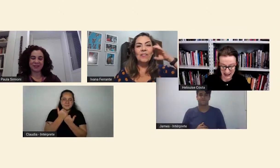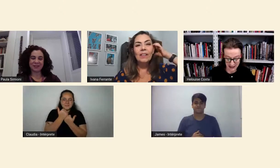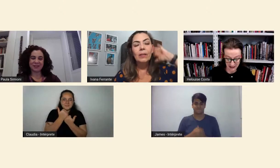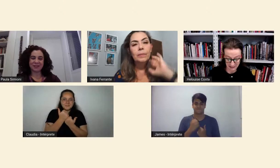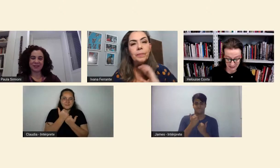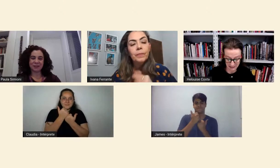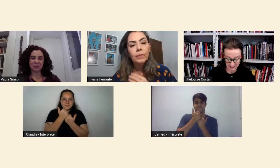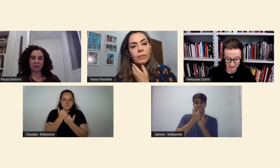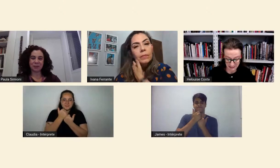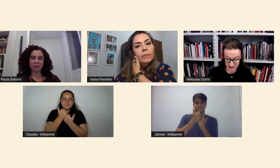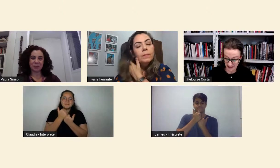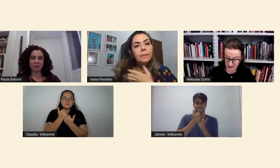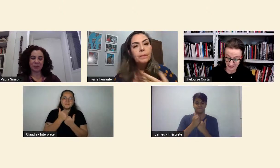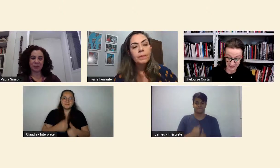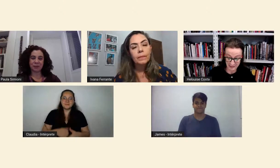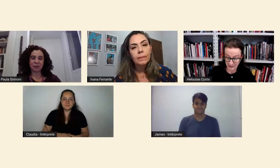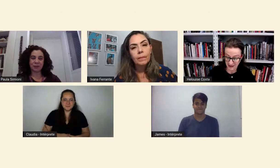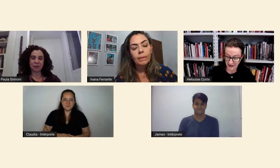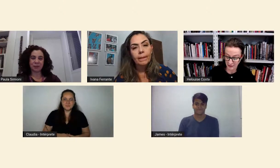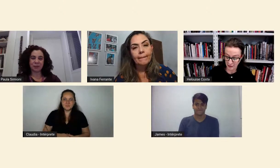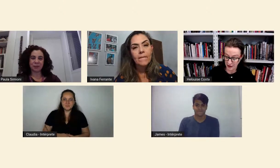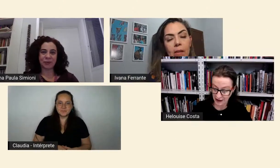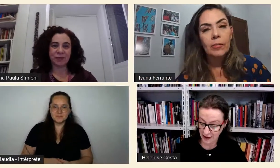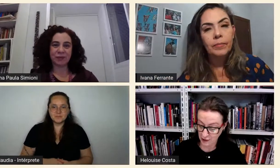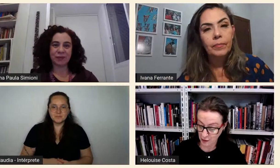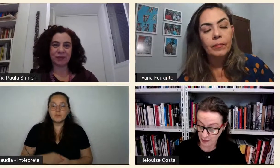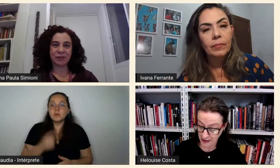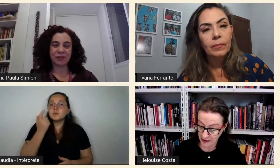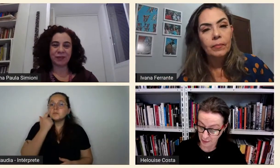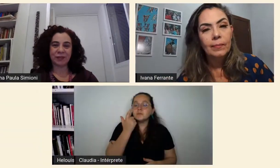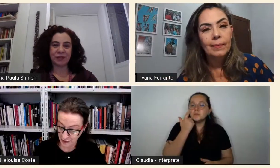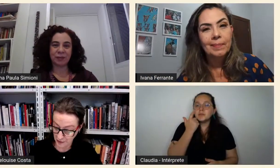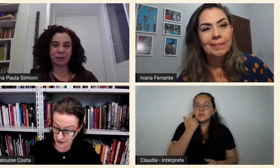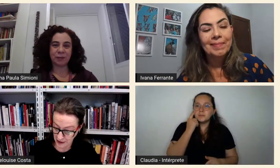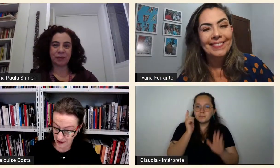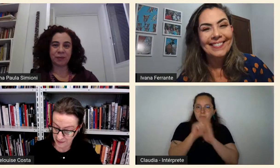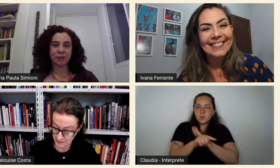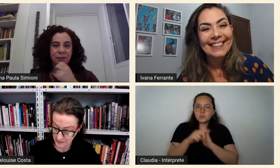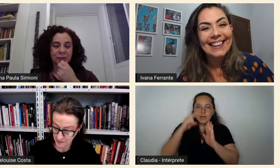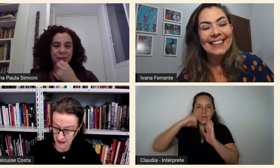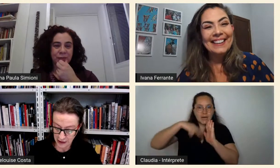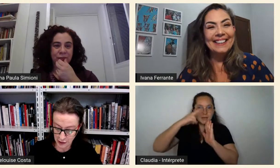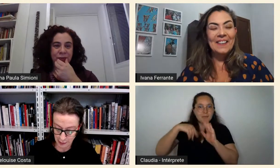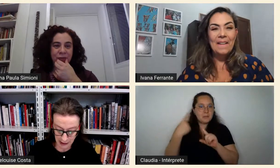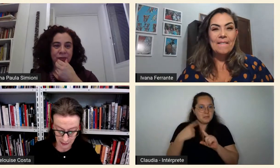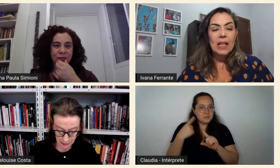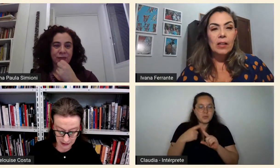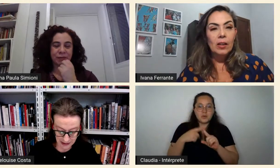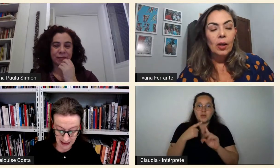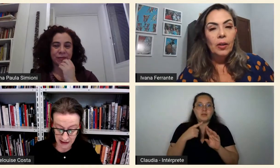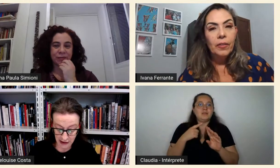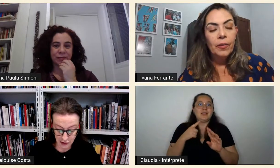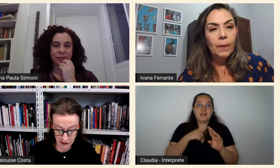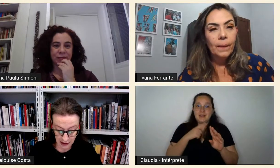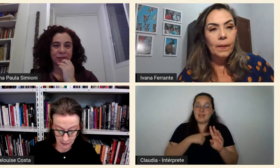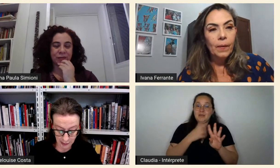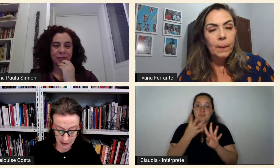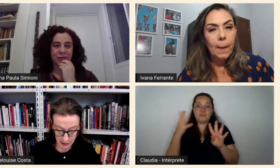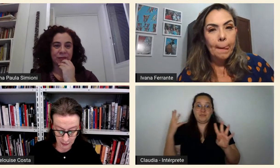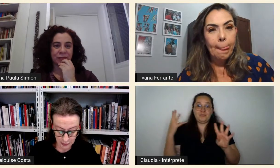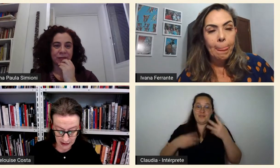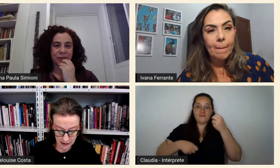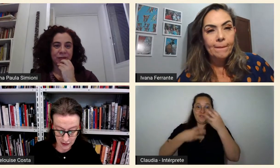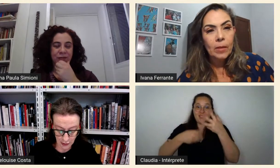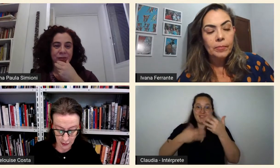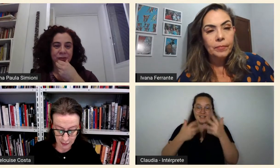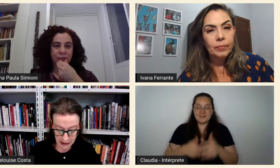é peraí eu vou ter que retomar aqui porque a fila é grande tem uma